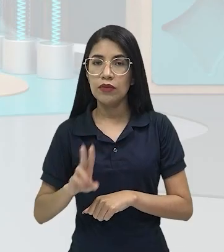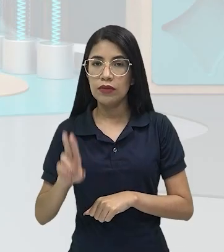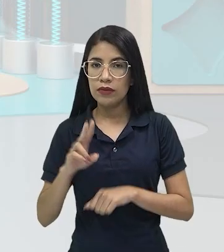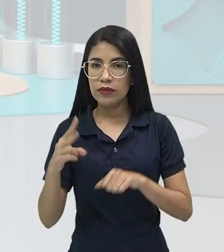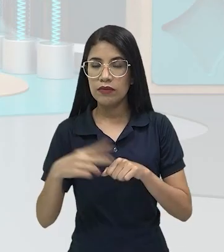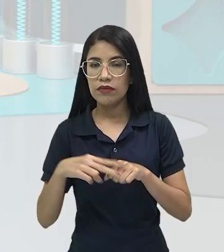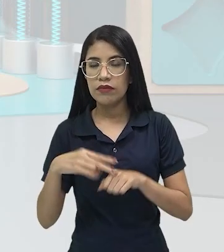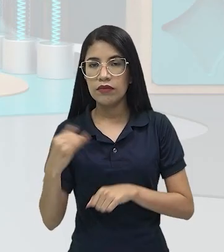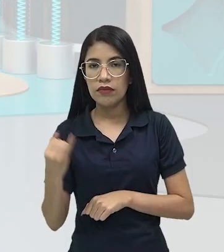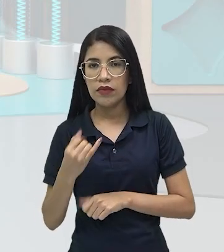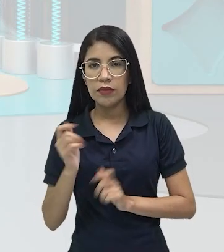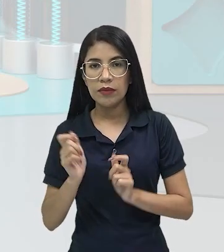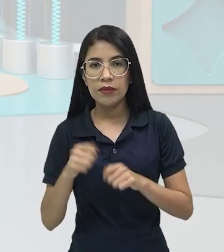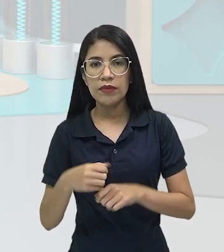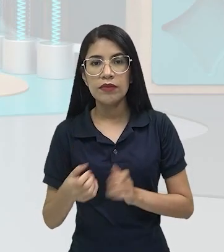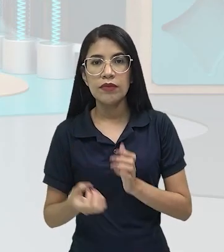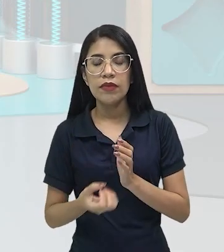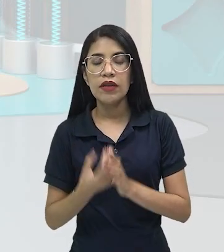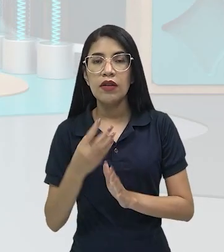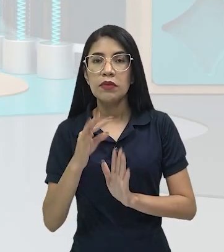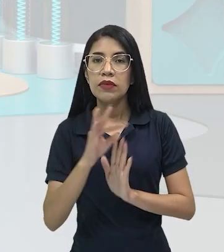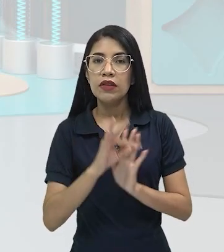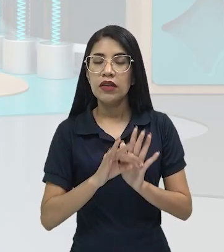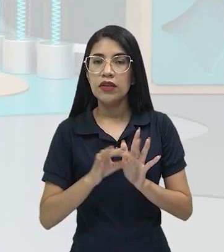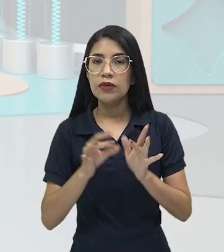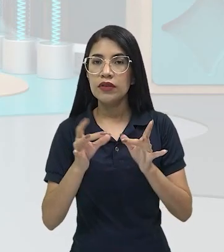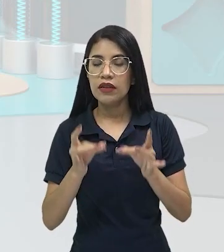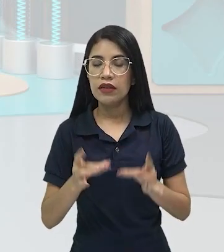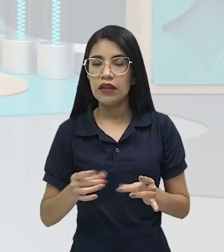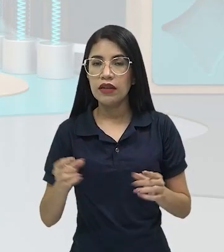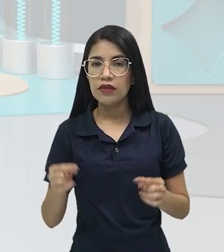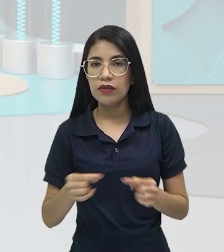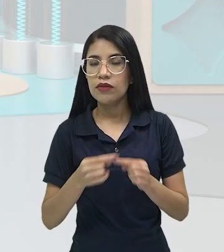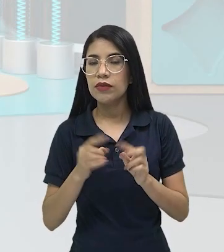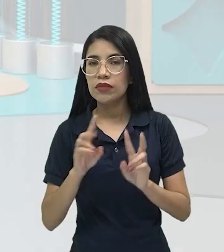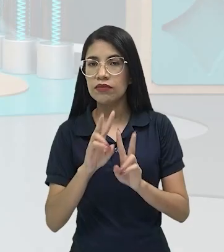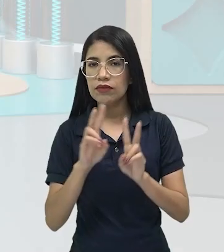para que você possa desenvolver um texto adequado dentro de uma temática